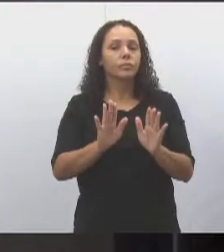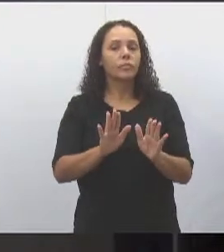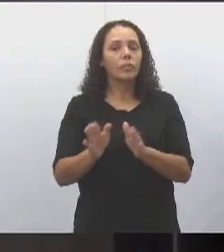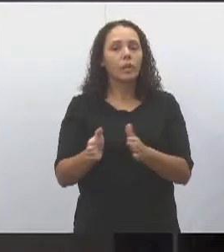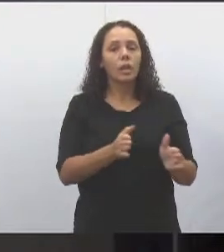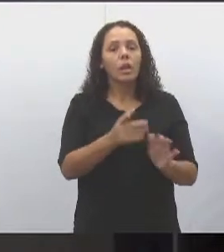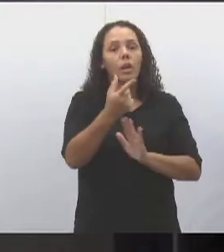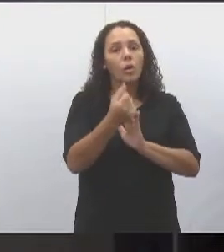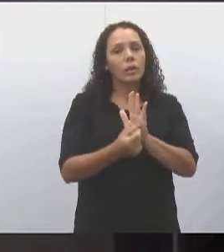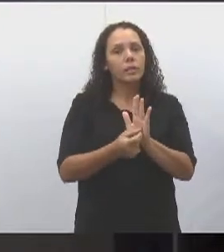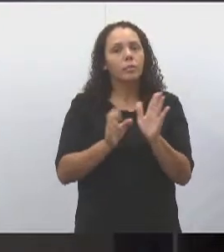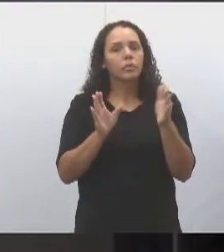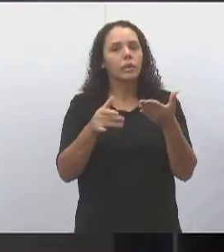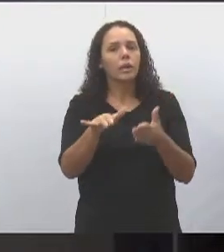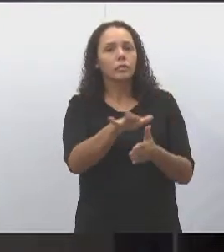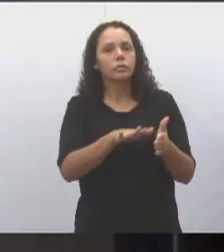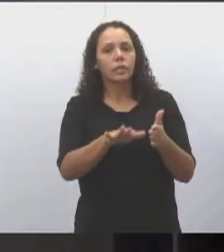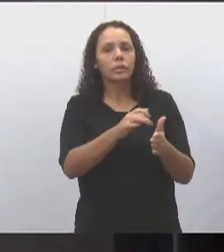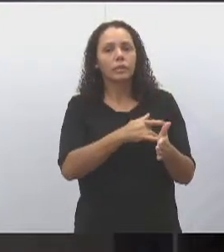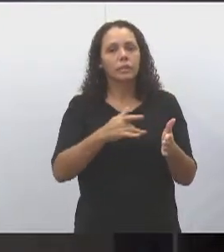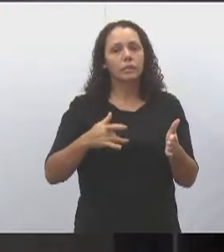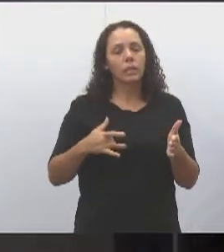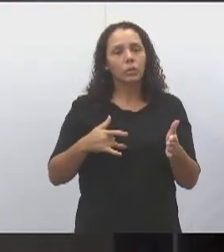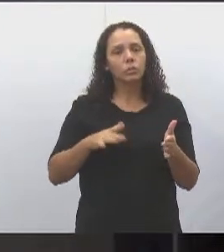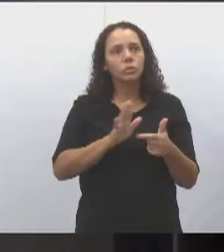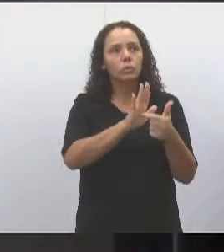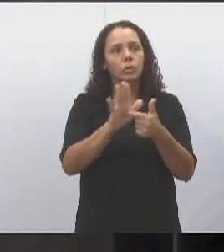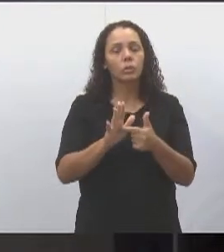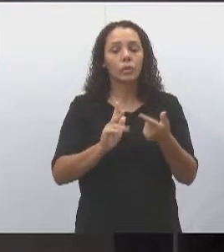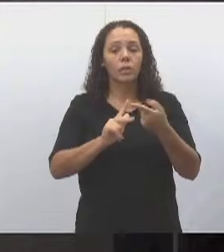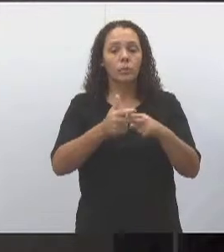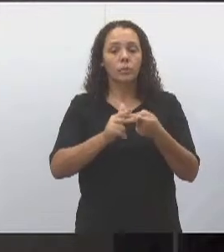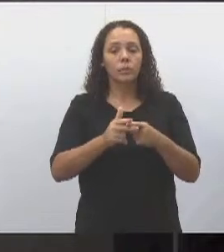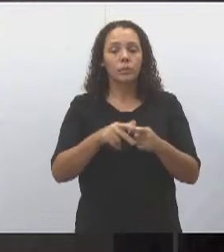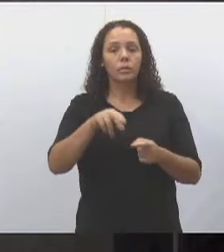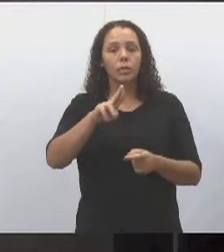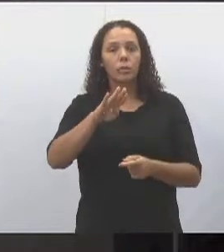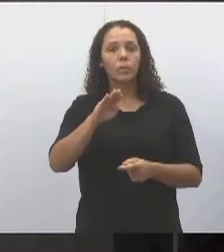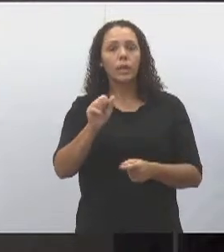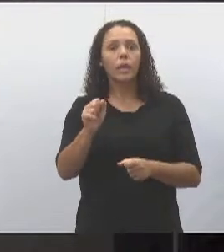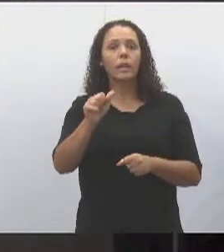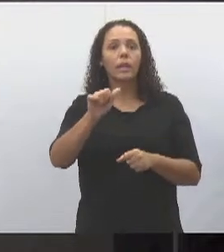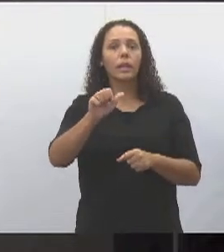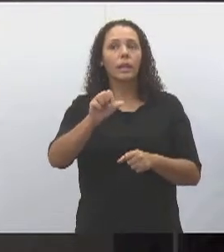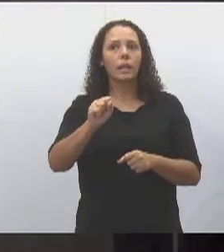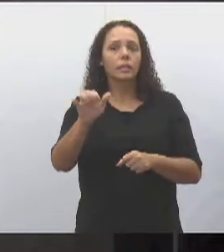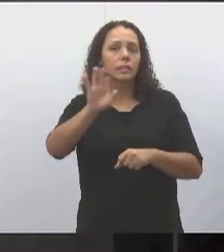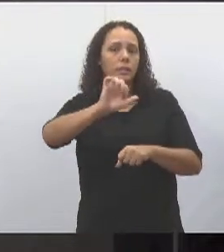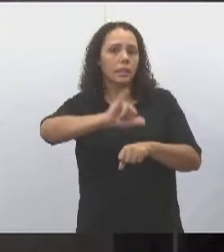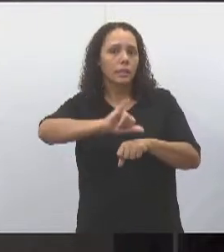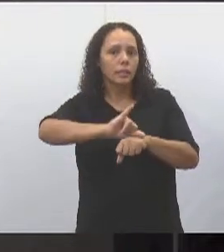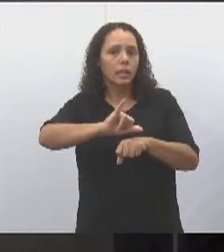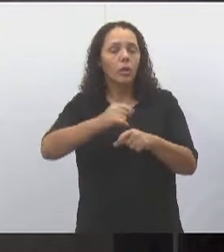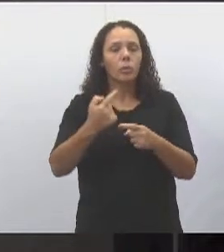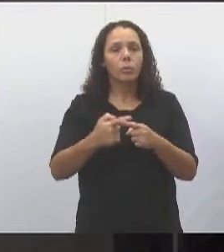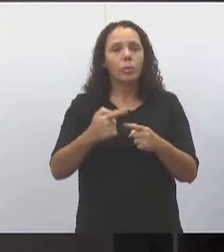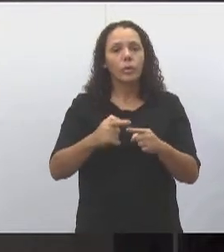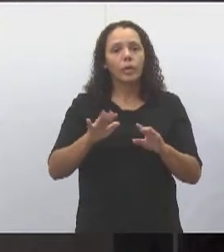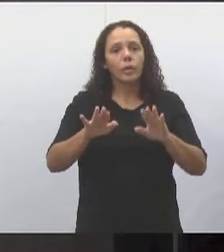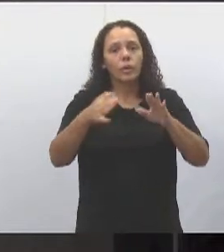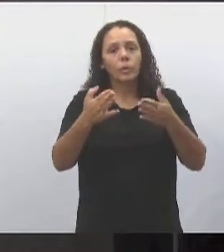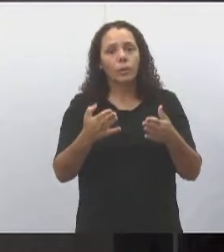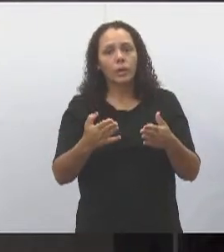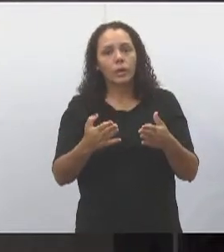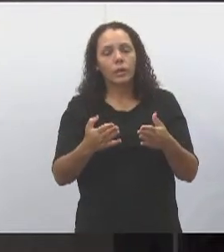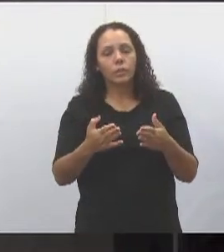saúde, colocou a manutenção novamente da UBS Central, porque desde quando saiu